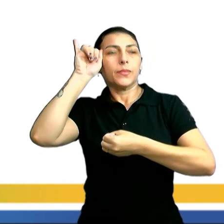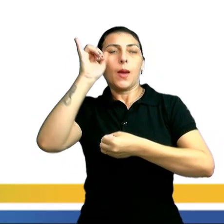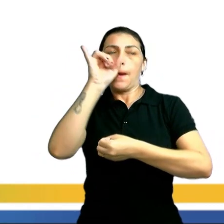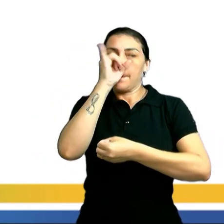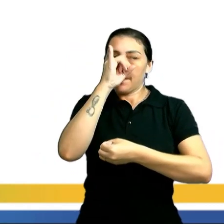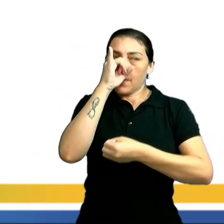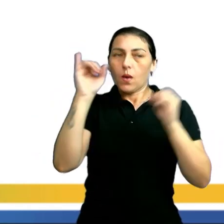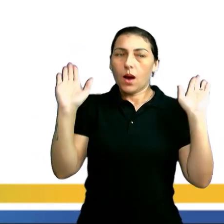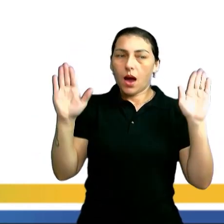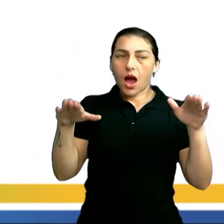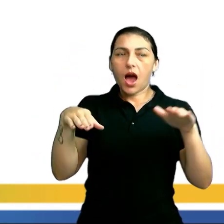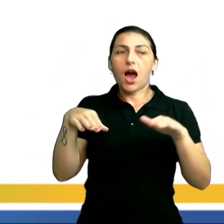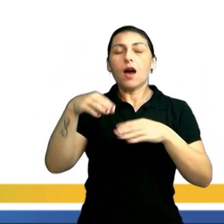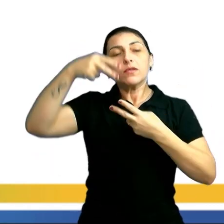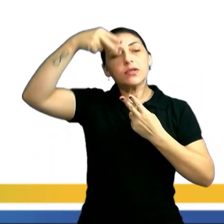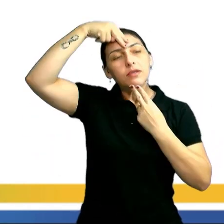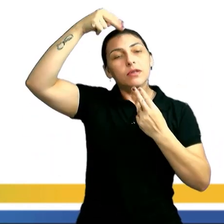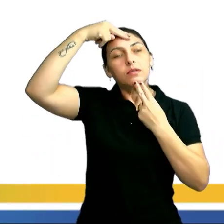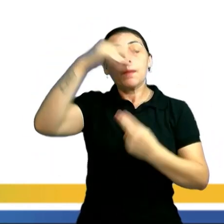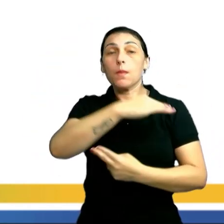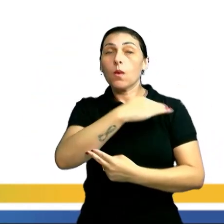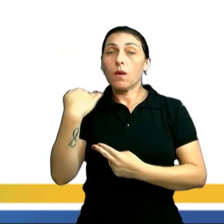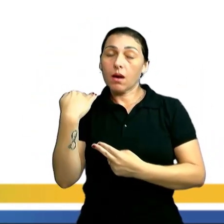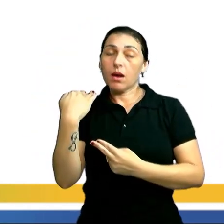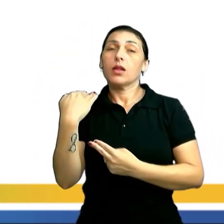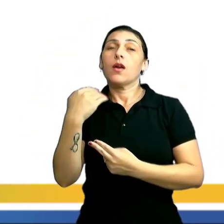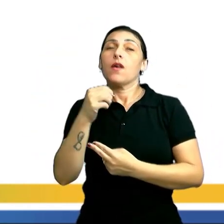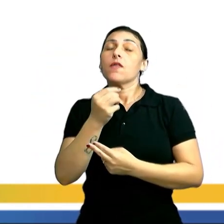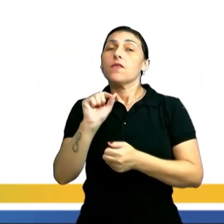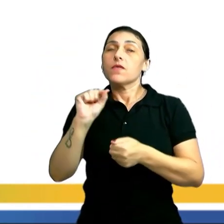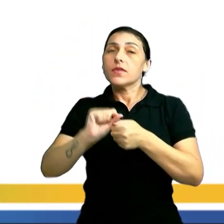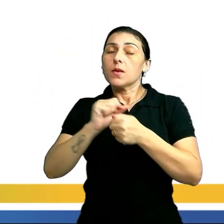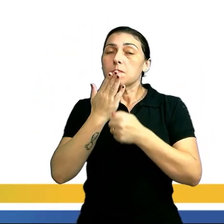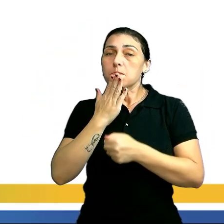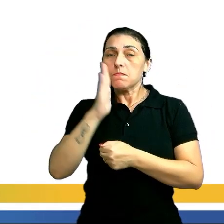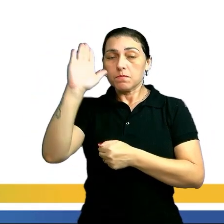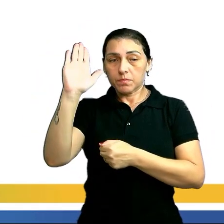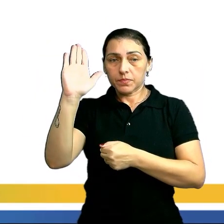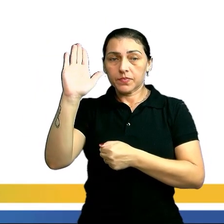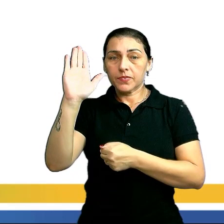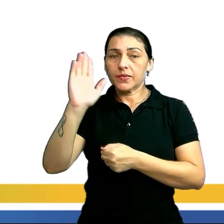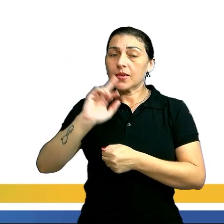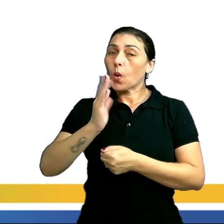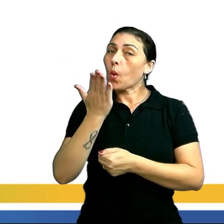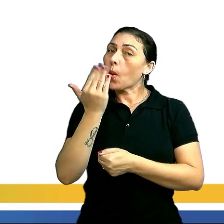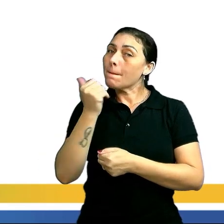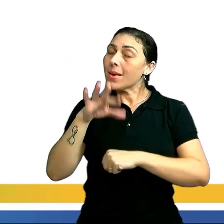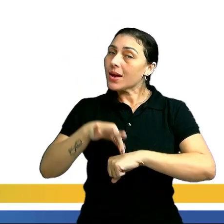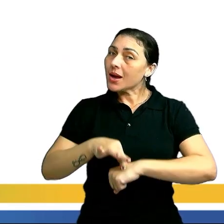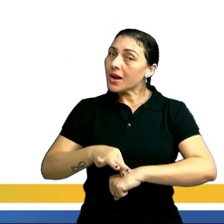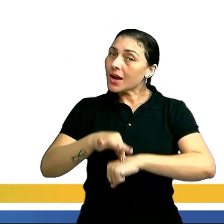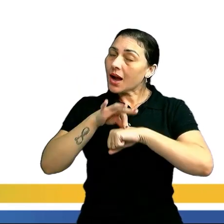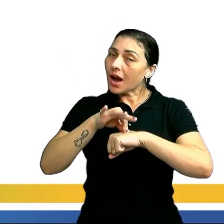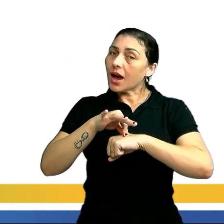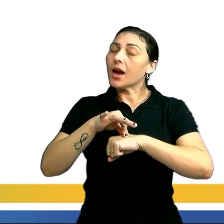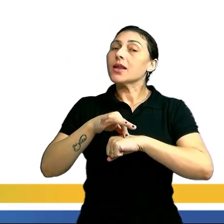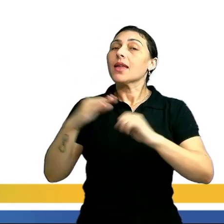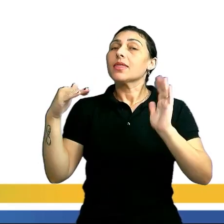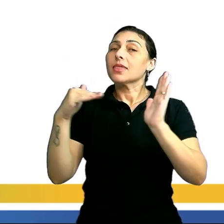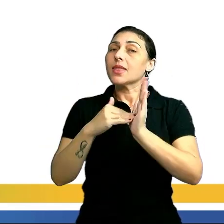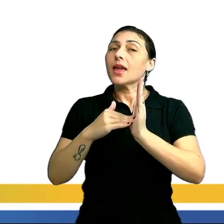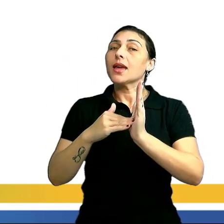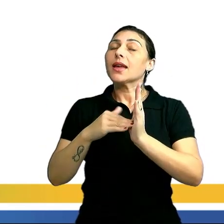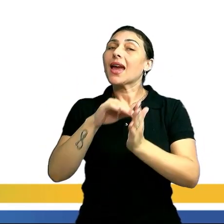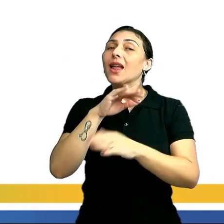estavam morrendo por uma peste desconhecida, fizeram uma promessa que consistiu em não comer carne e derivados até que a